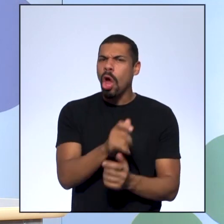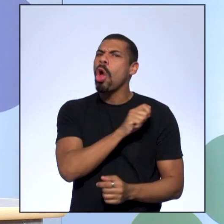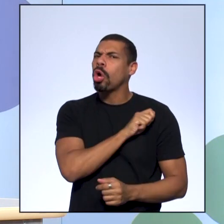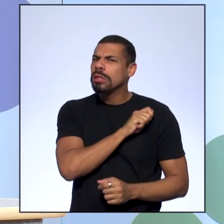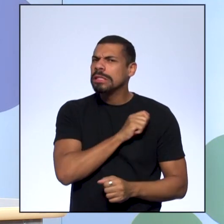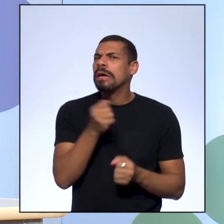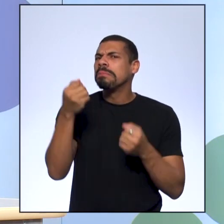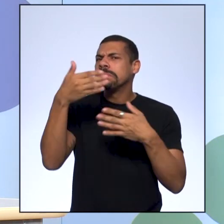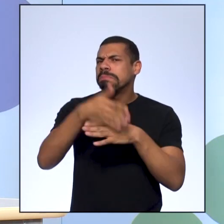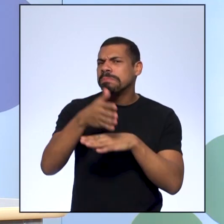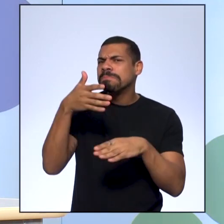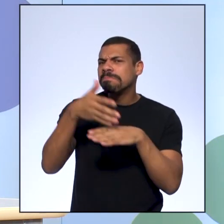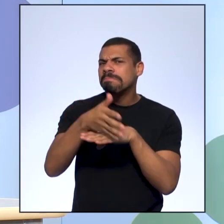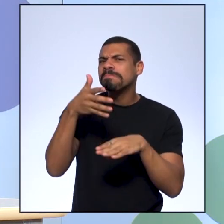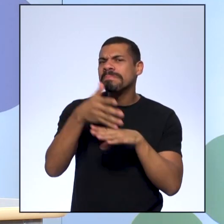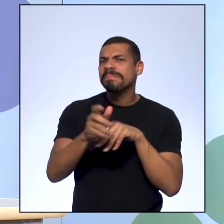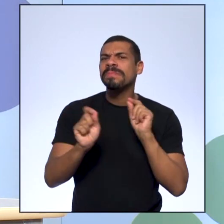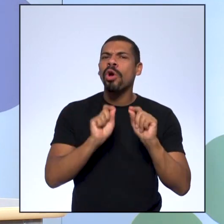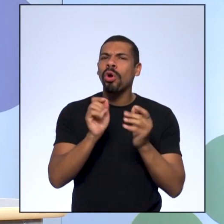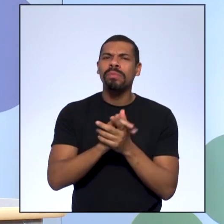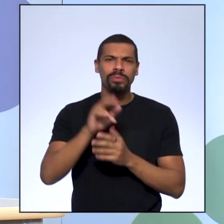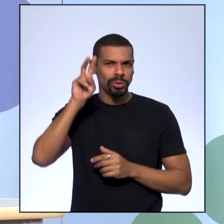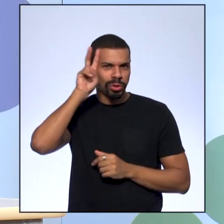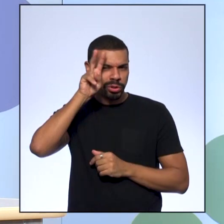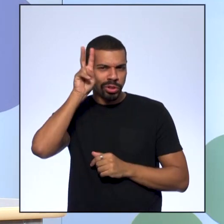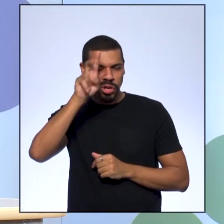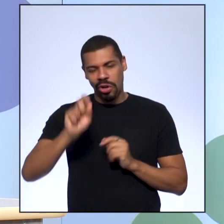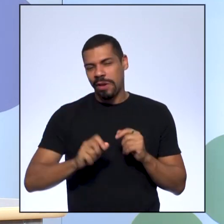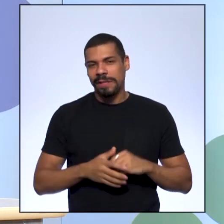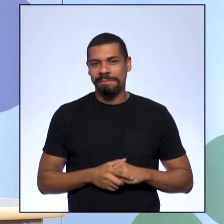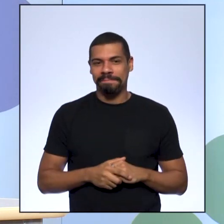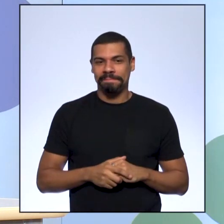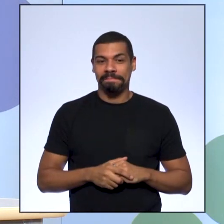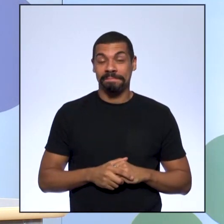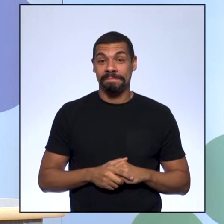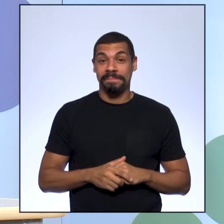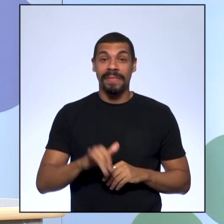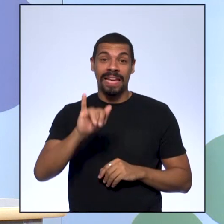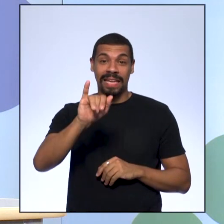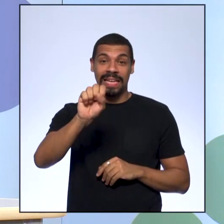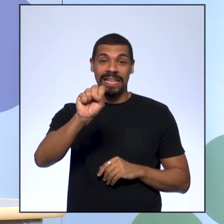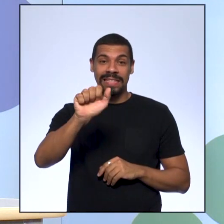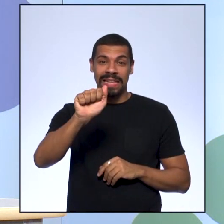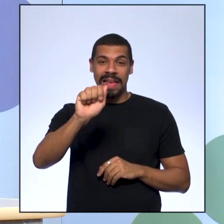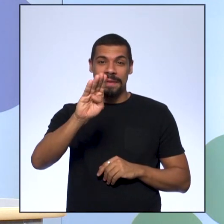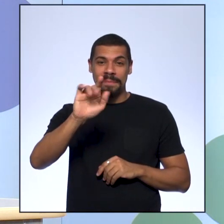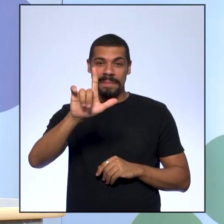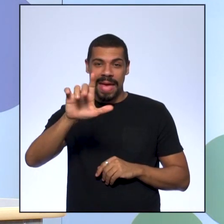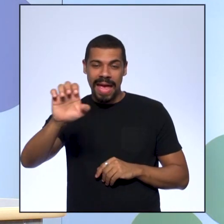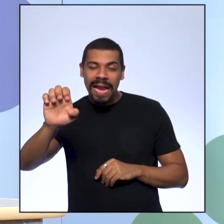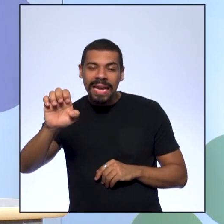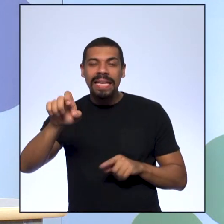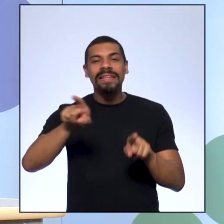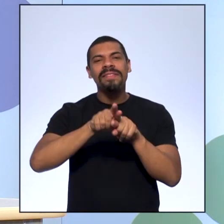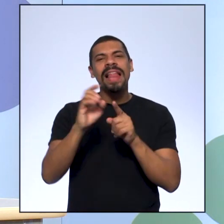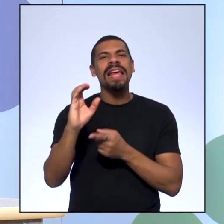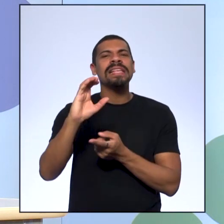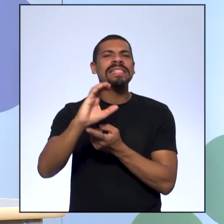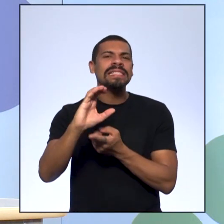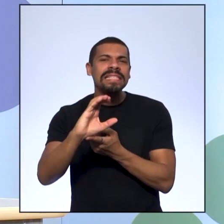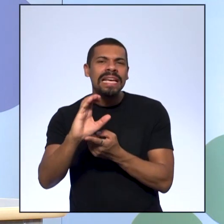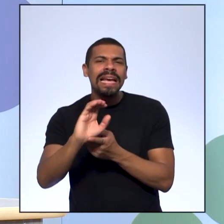atitude historiadora. Bom, a Isabelle, ela responde letra C, o Cristiano e a Roberta E, o